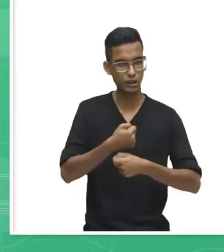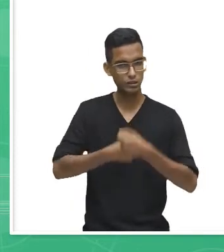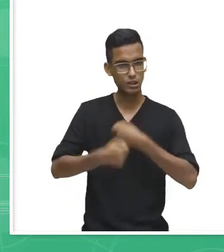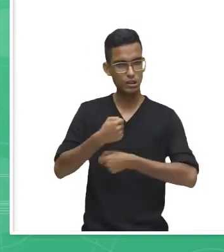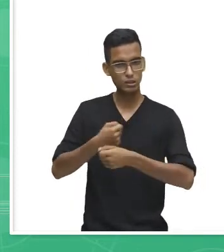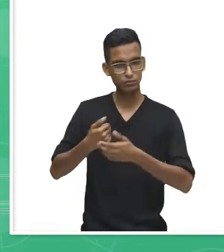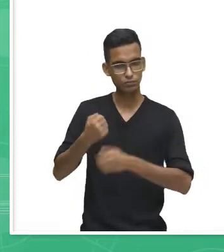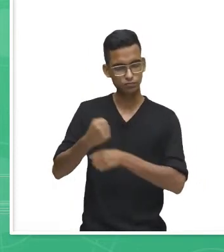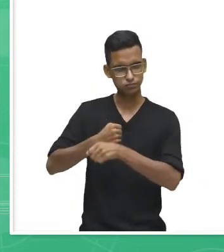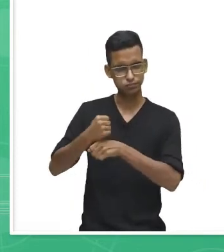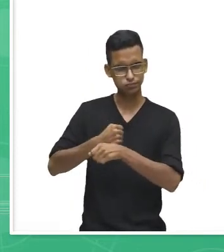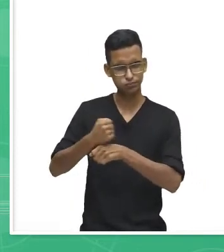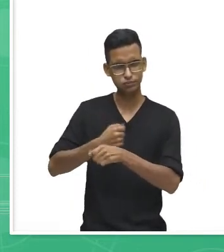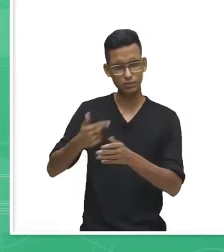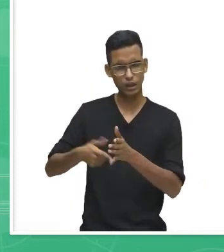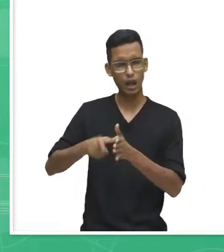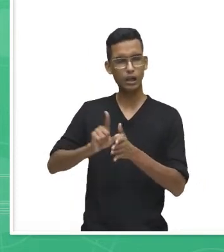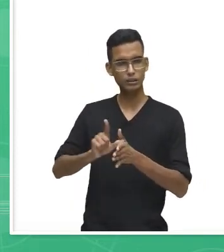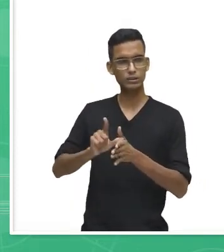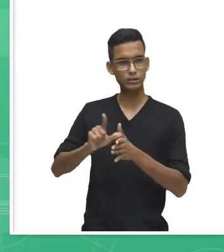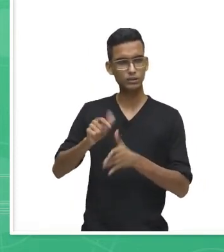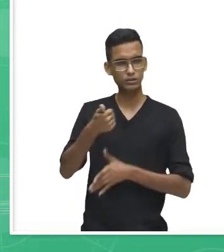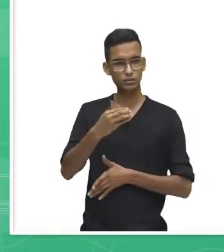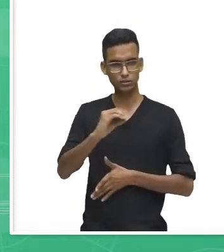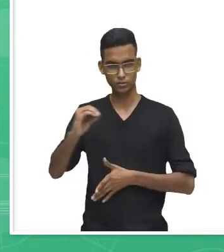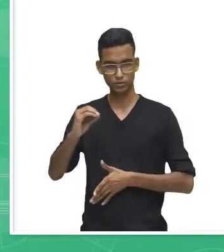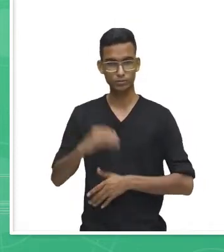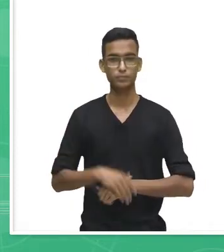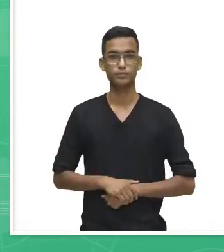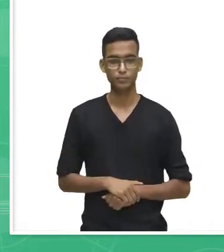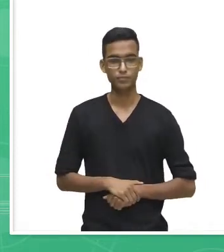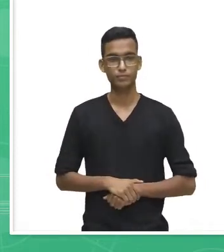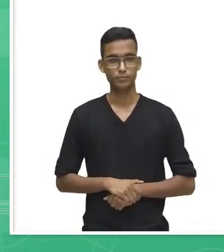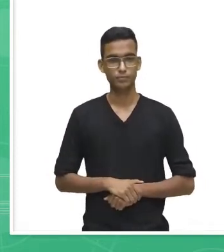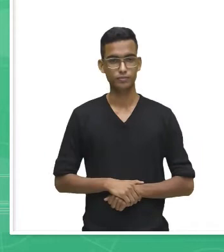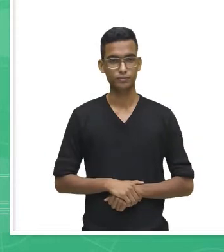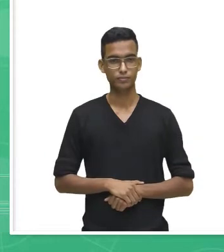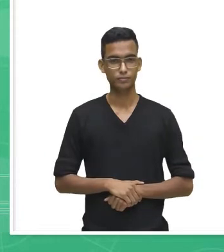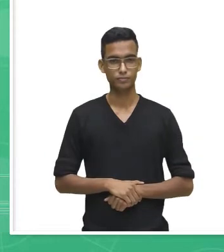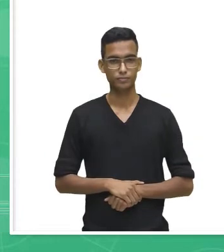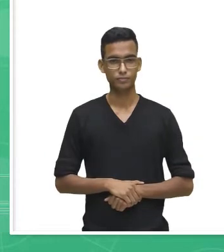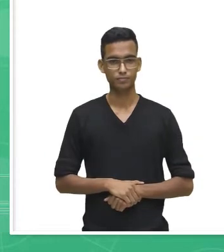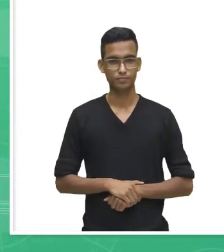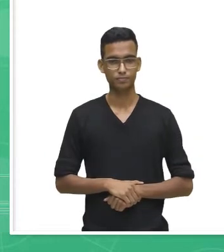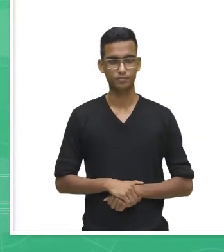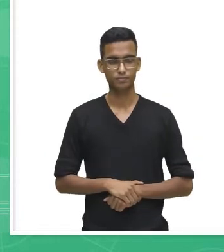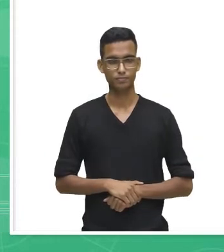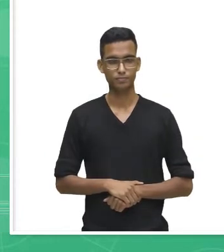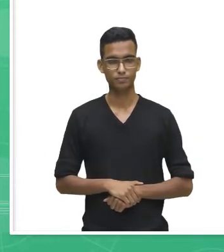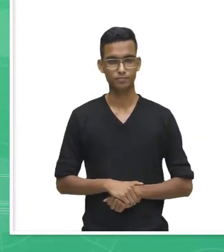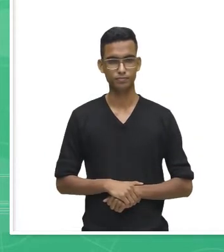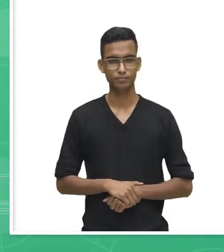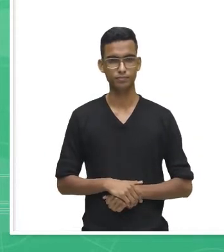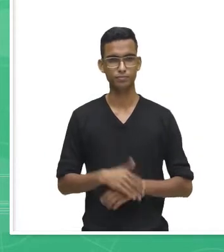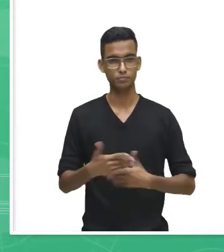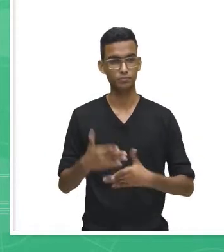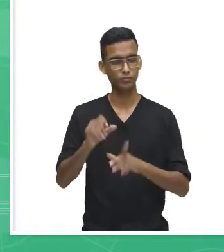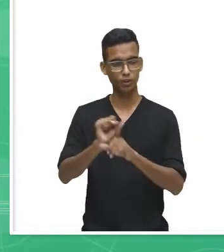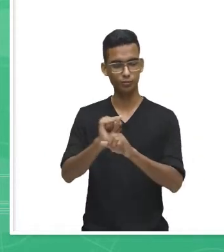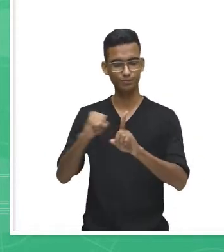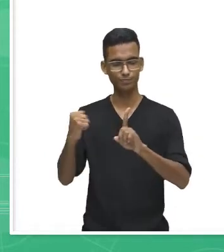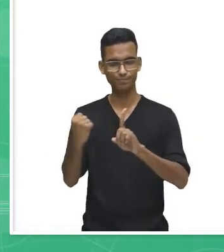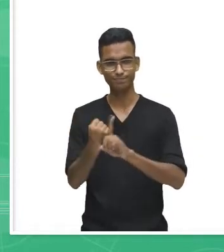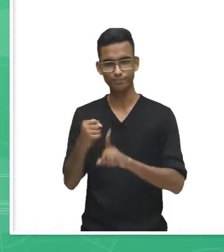Francesa, que certamente é a mais icônica de todas elas, certinho? Então vamos continuar aprendendo. Essa sociedade que eu